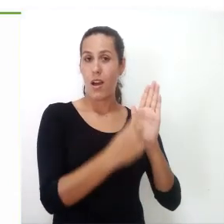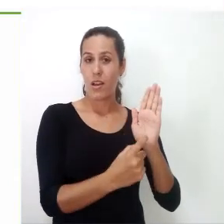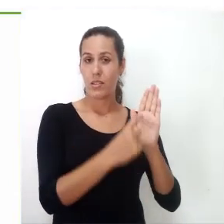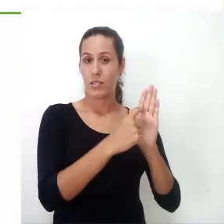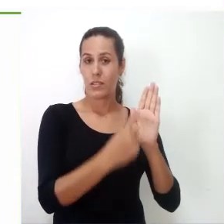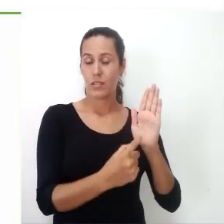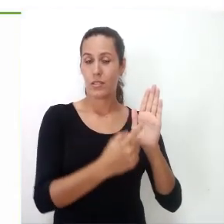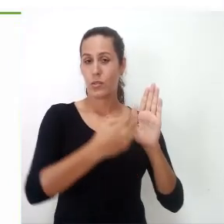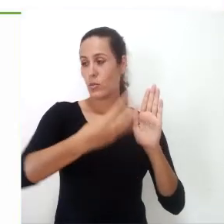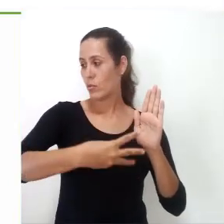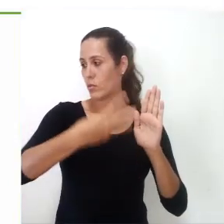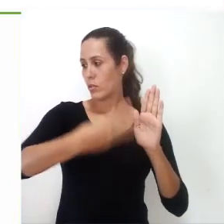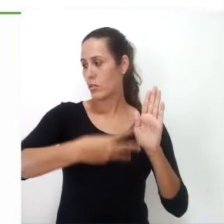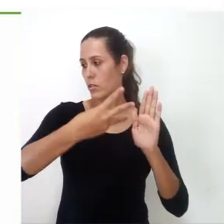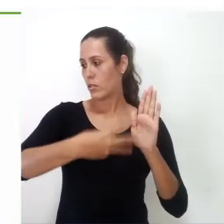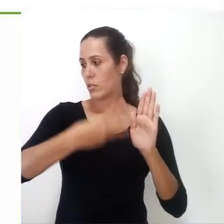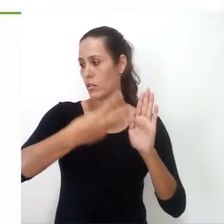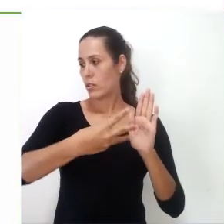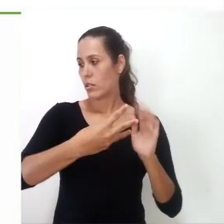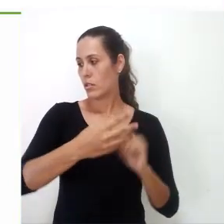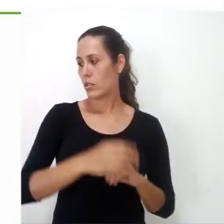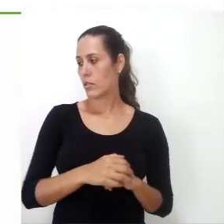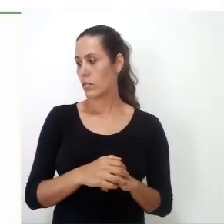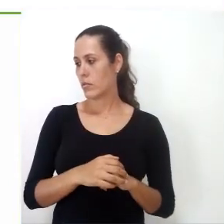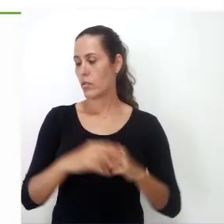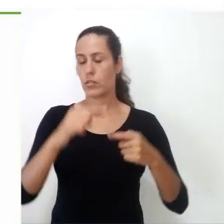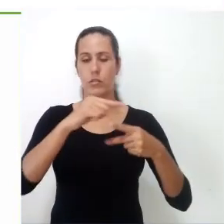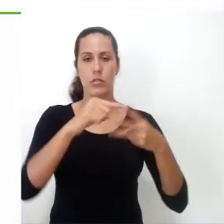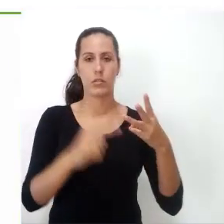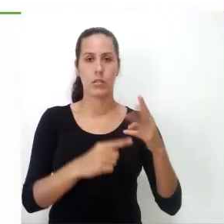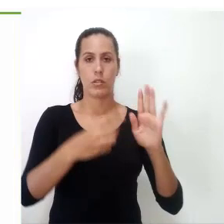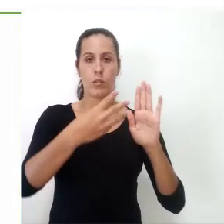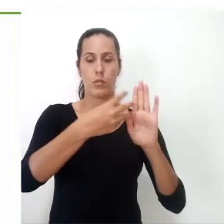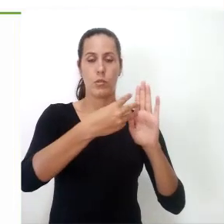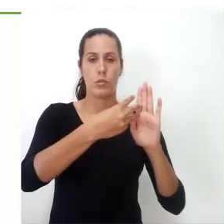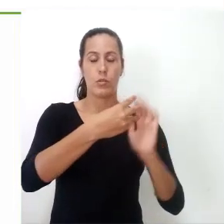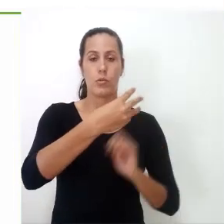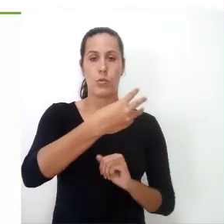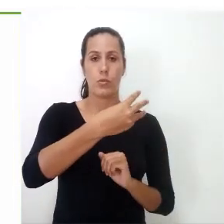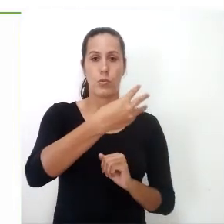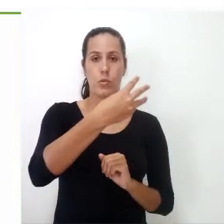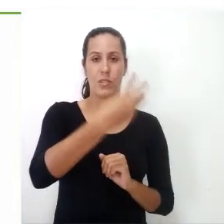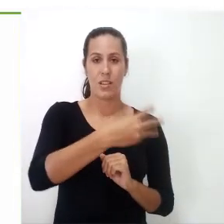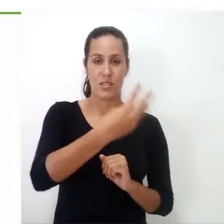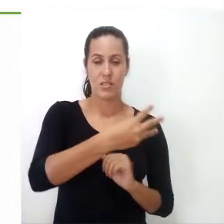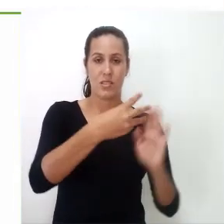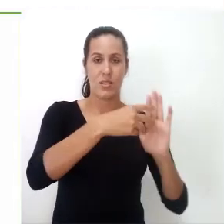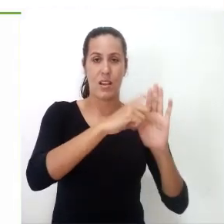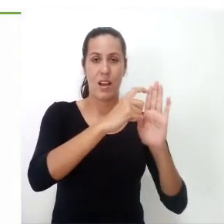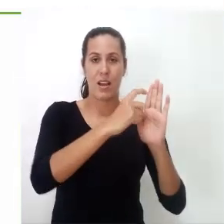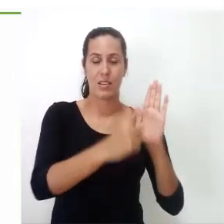3º. Artigo 3º. Aqui há, no caso, na tela, nós temos 3 artigos. Eu